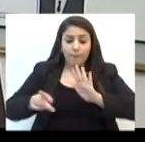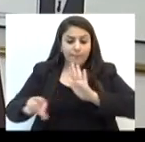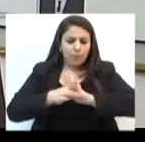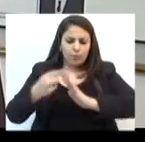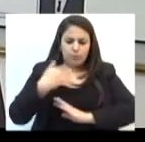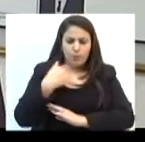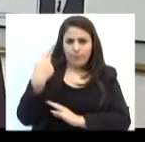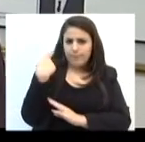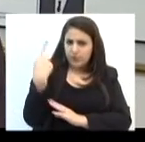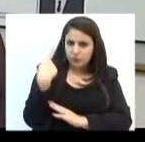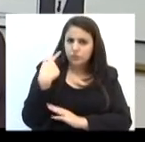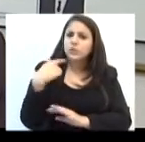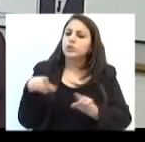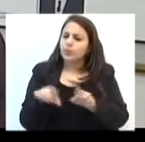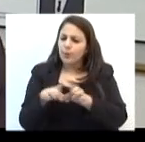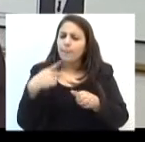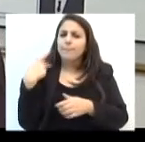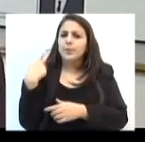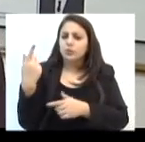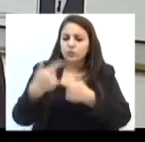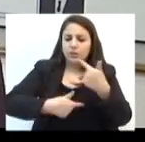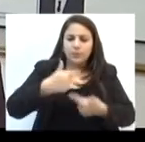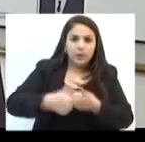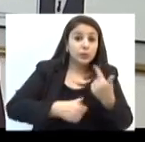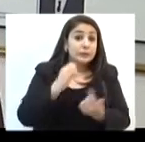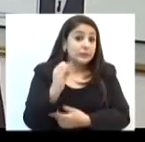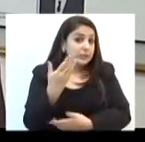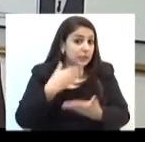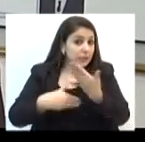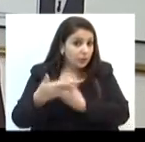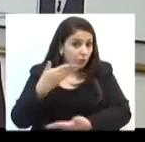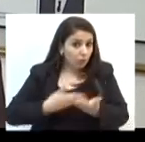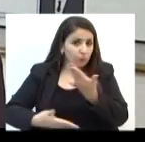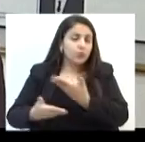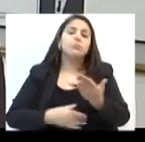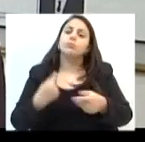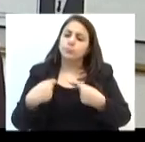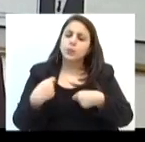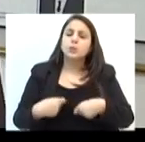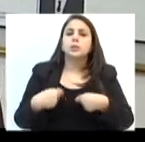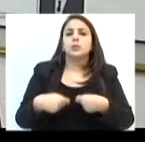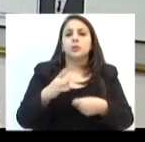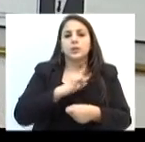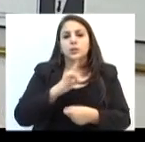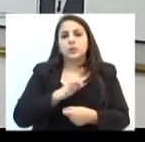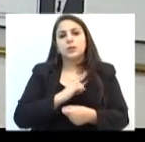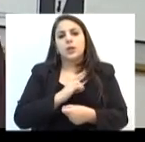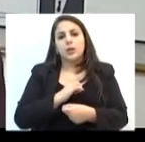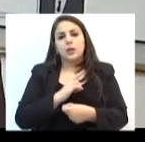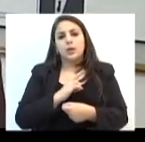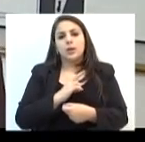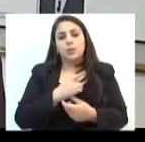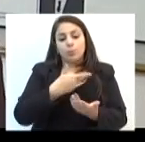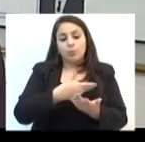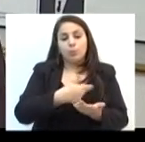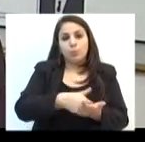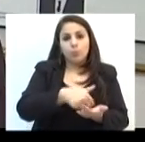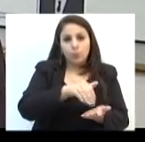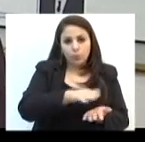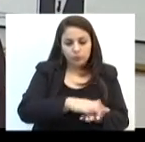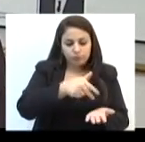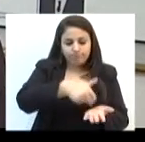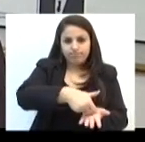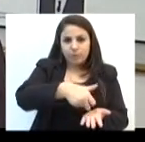são do meu partido, do Partido dos Trabalhadores, que porventura e que estão envolvidos, tem que ser impunidos. Sendo provado,